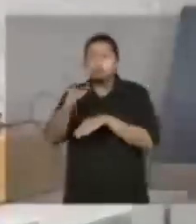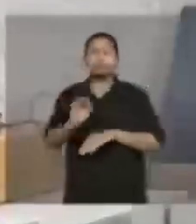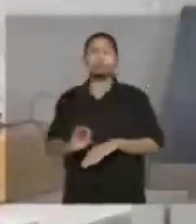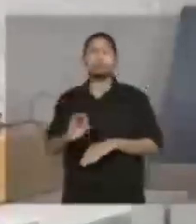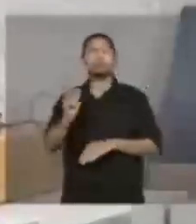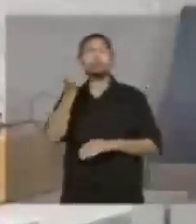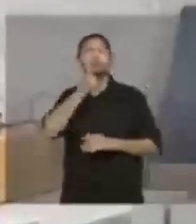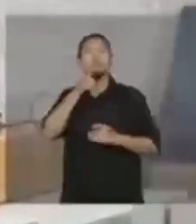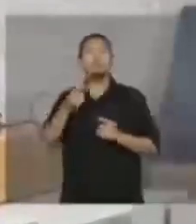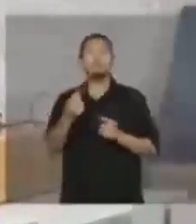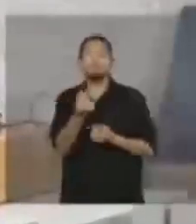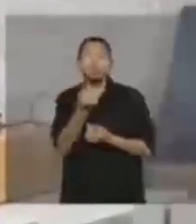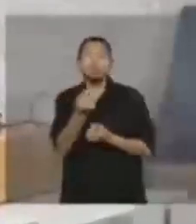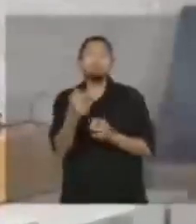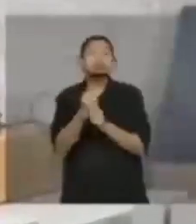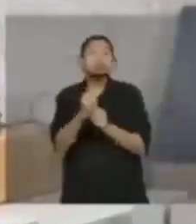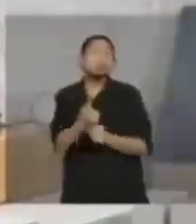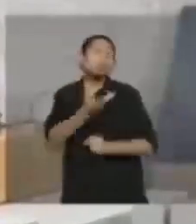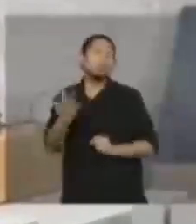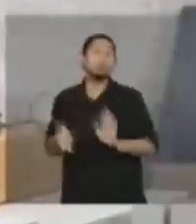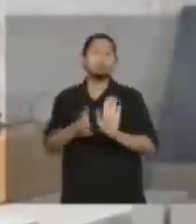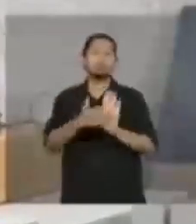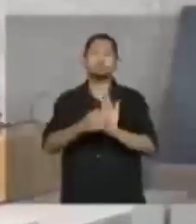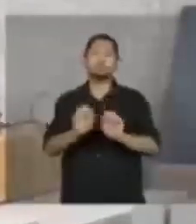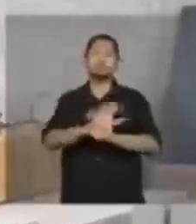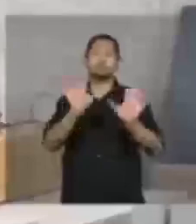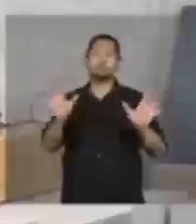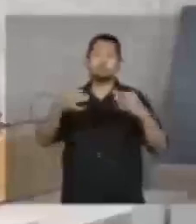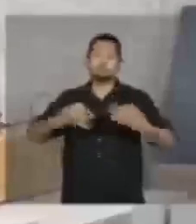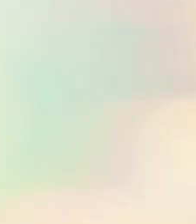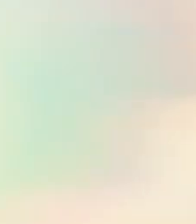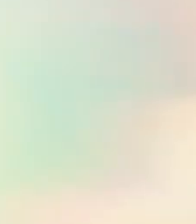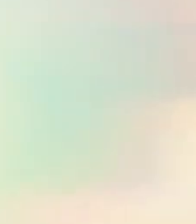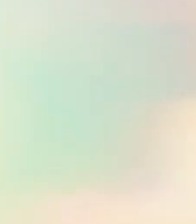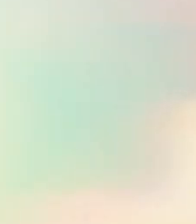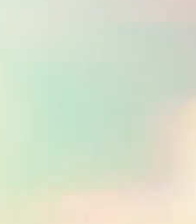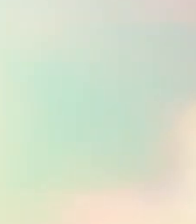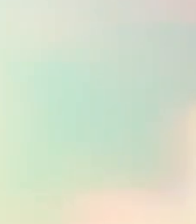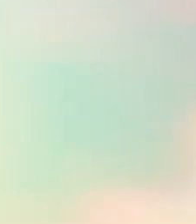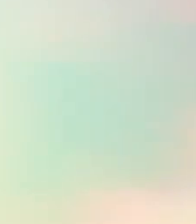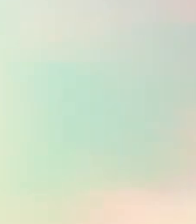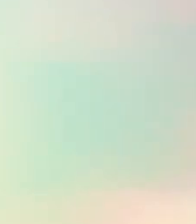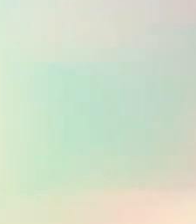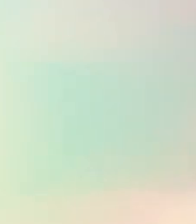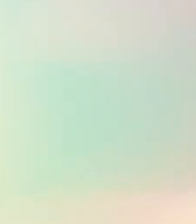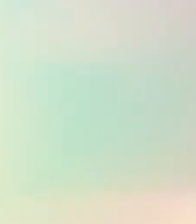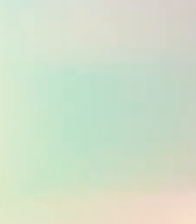feito com transparência, com eficiência, com efetividade. Obrigada, presidente.